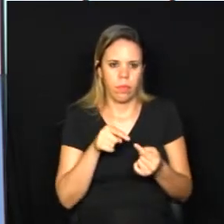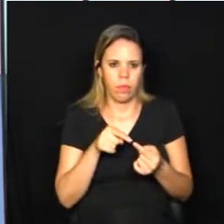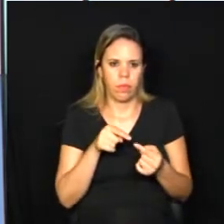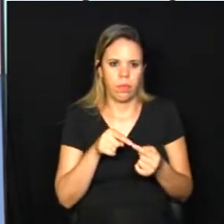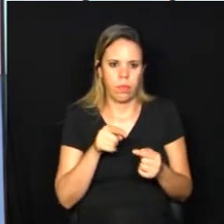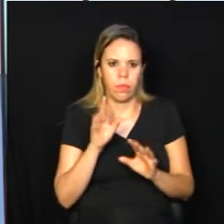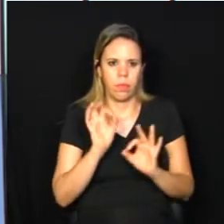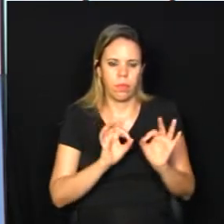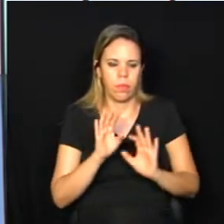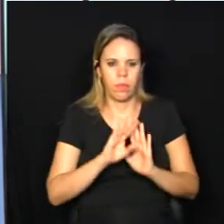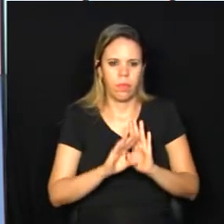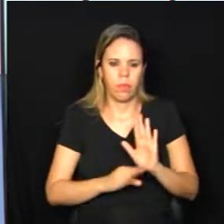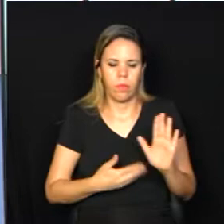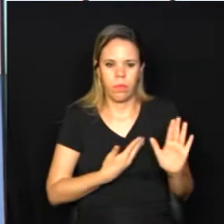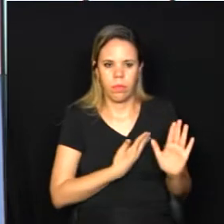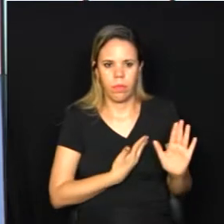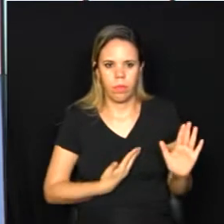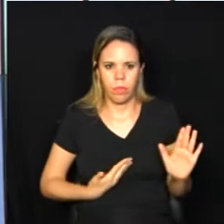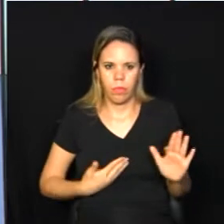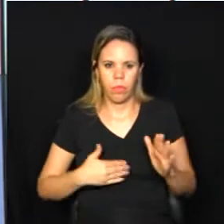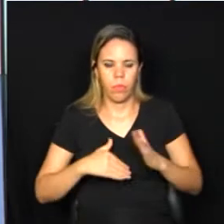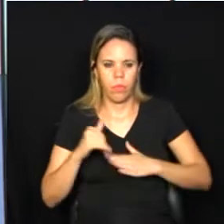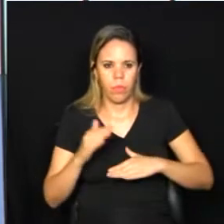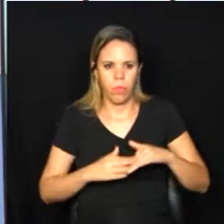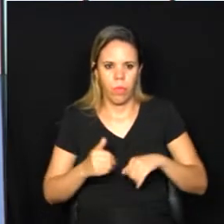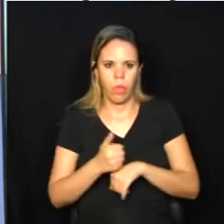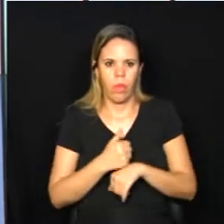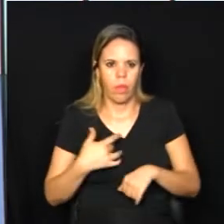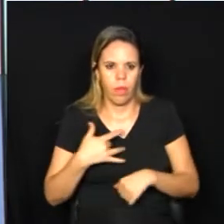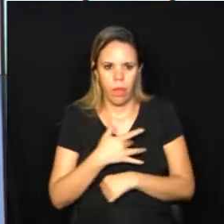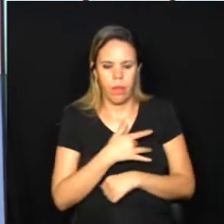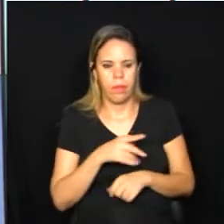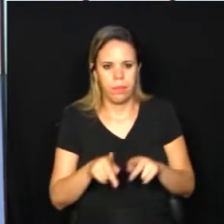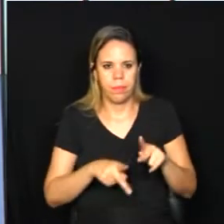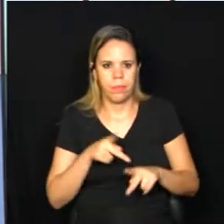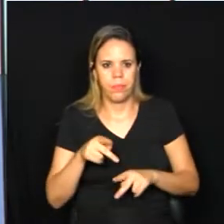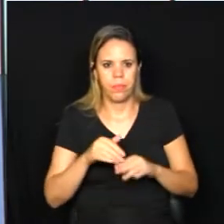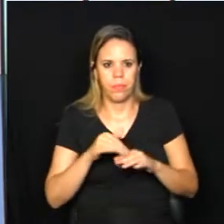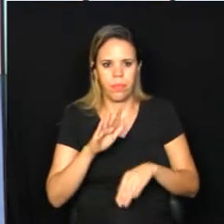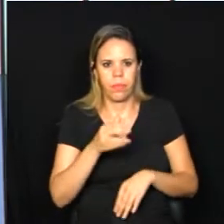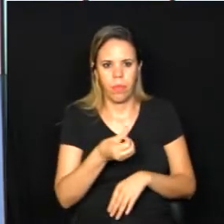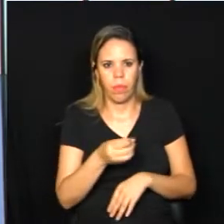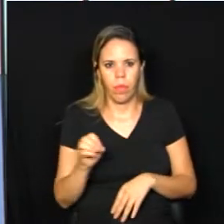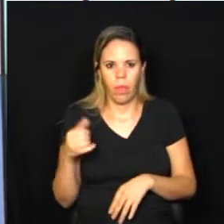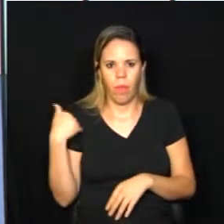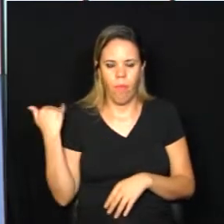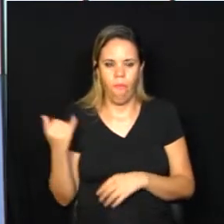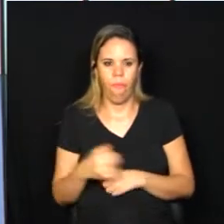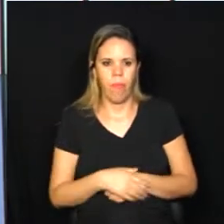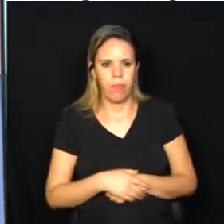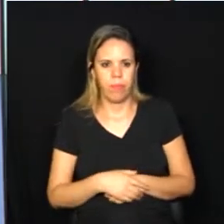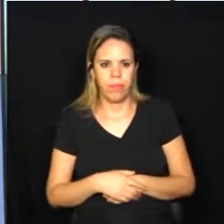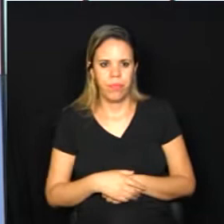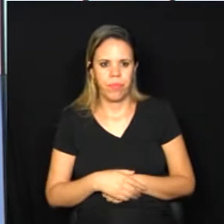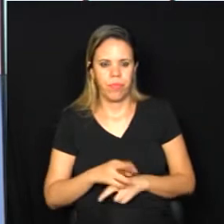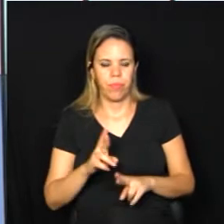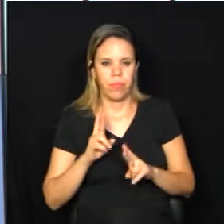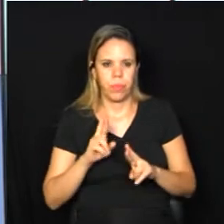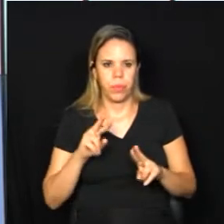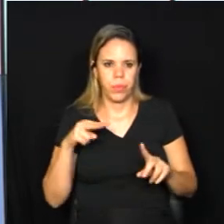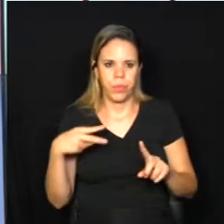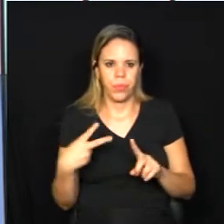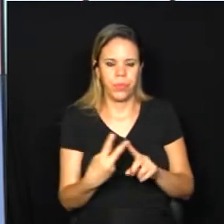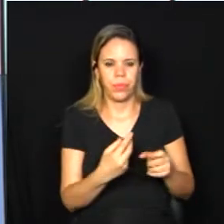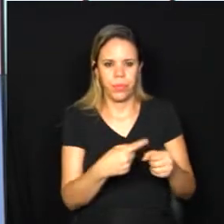pelo planejamento do governo, olha, profissionais da saúde e pessoas acima de 60 anos. A expectativa é